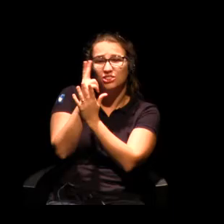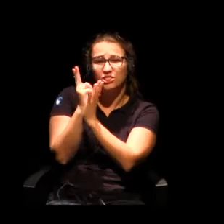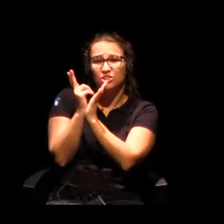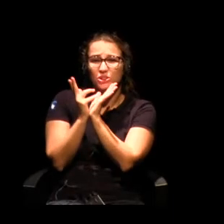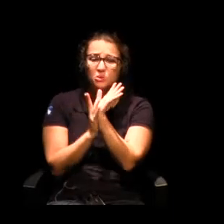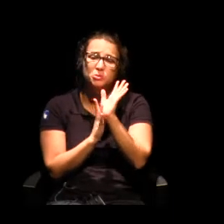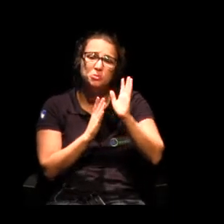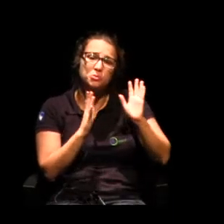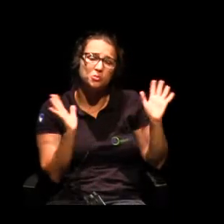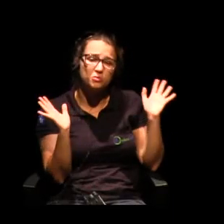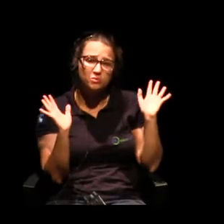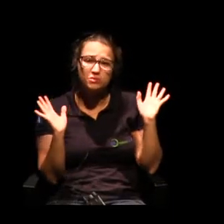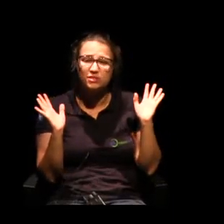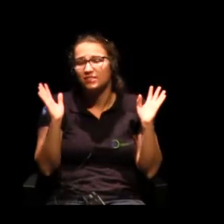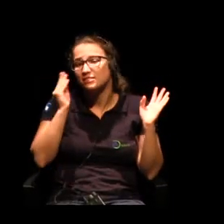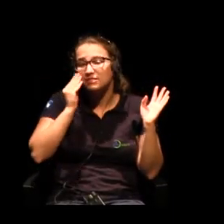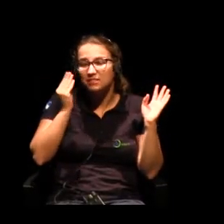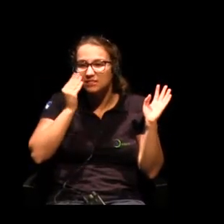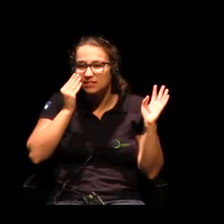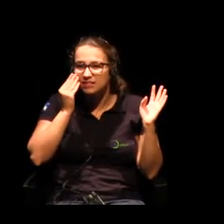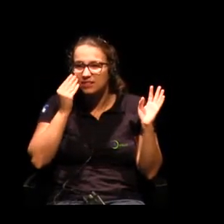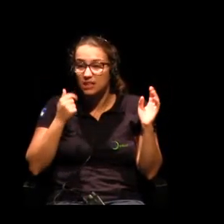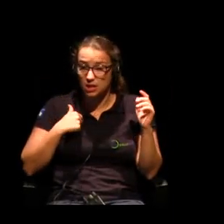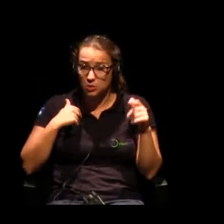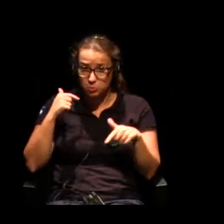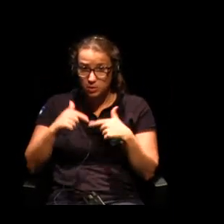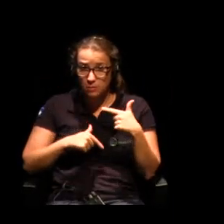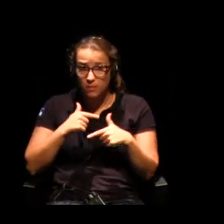lugar, um passeio artístico entre